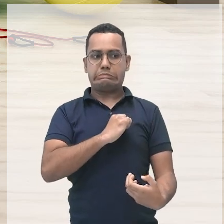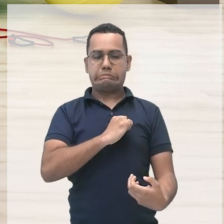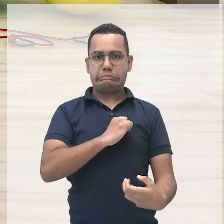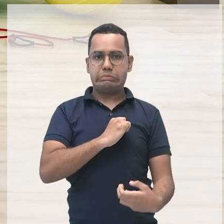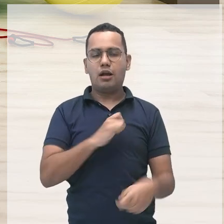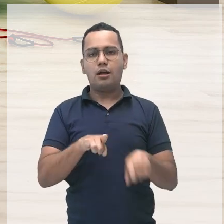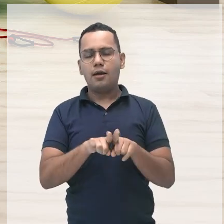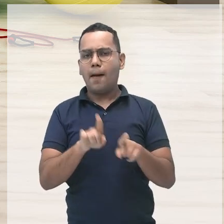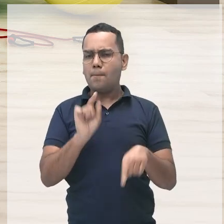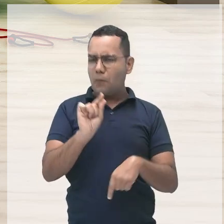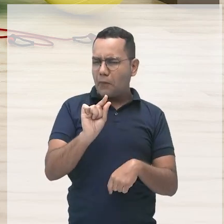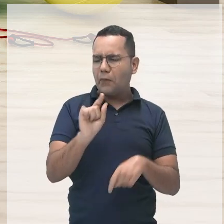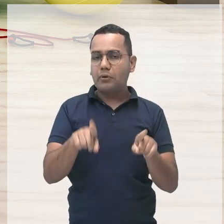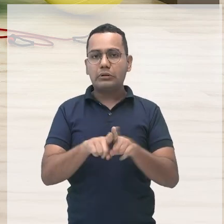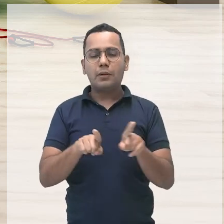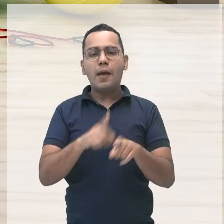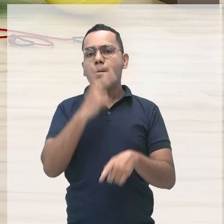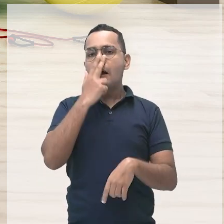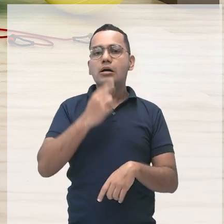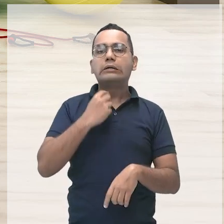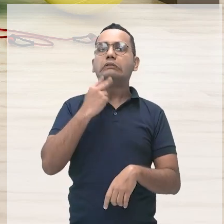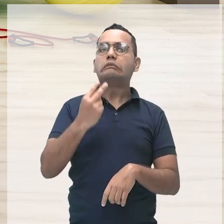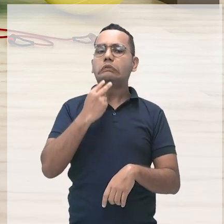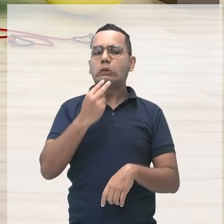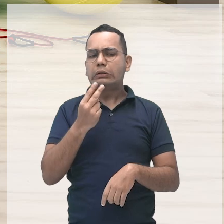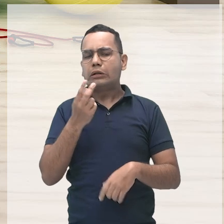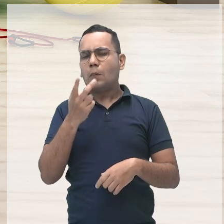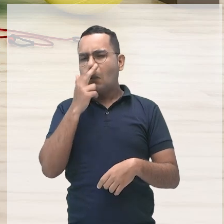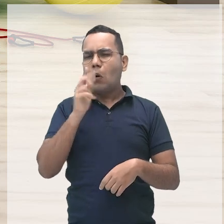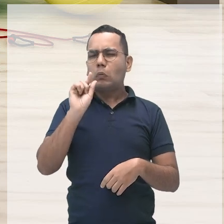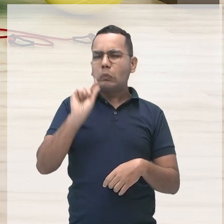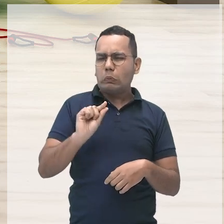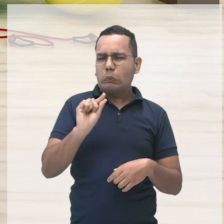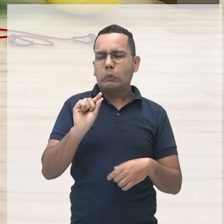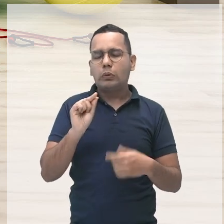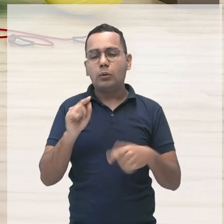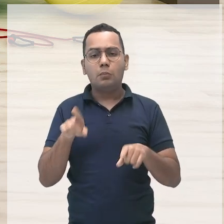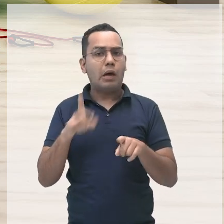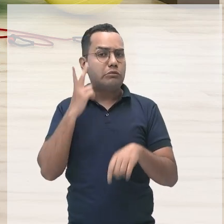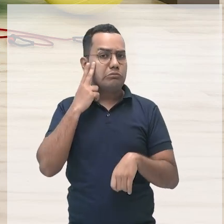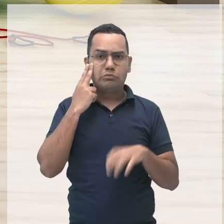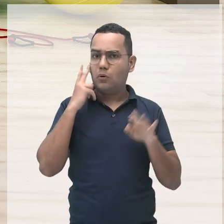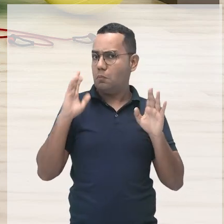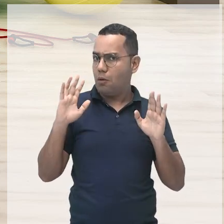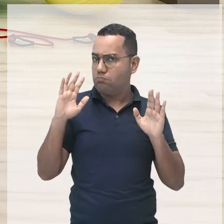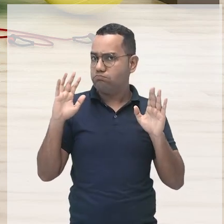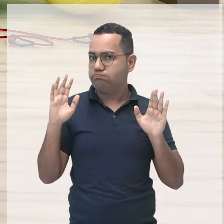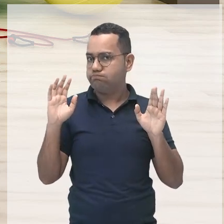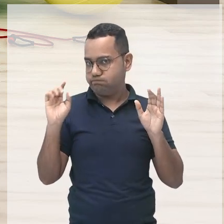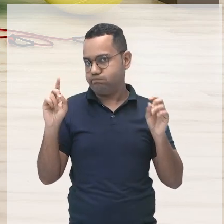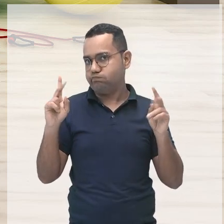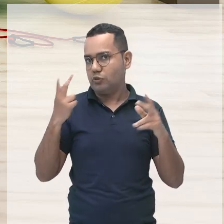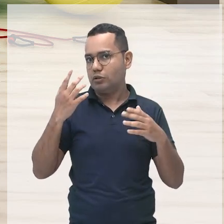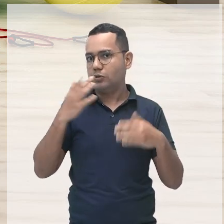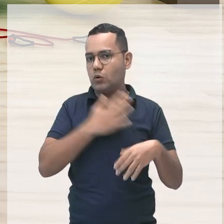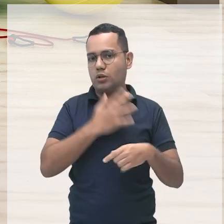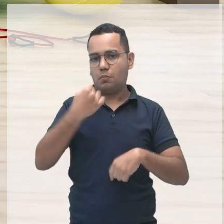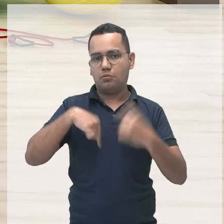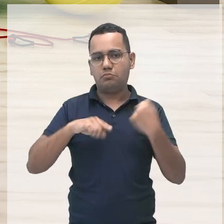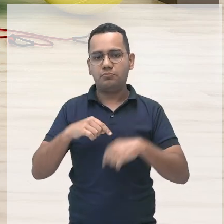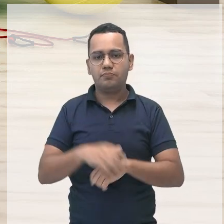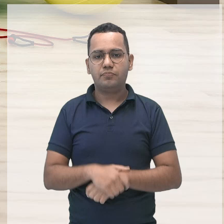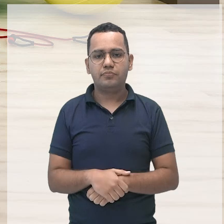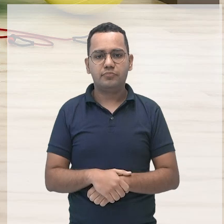pouquinho ofegante, mas é normal, tá bom? Bom, então, para que a gente consiga aqui